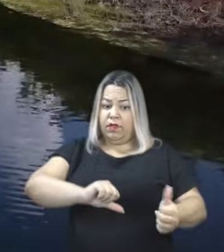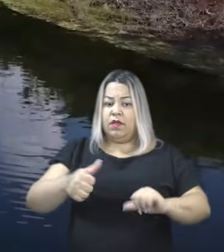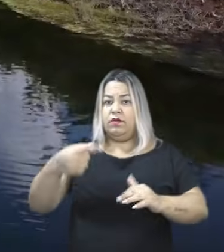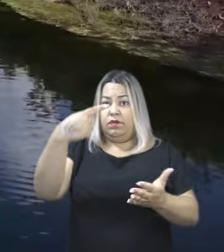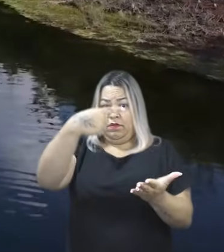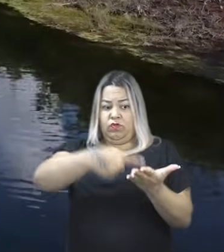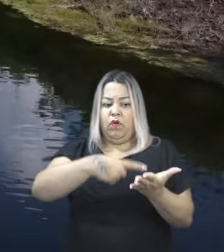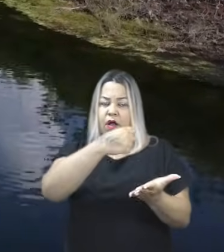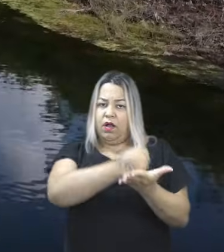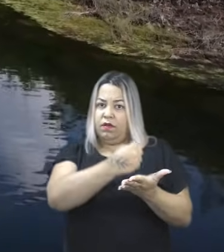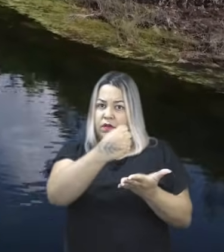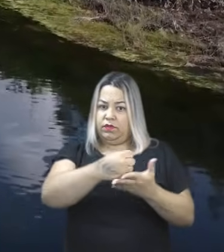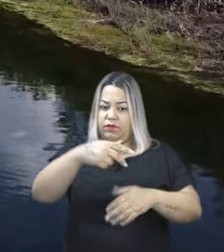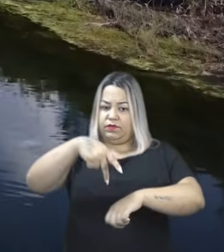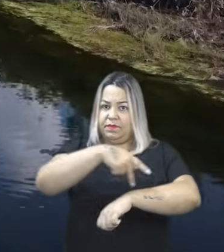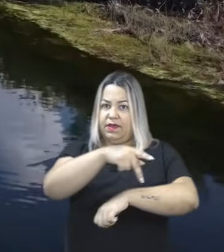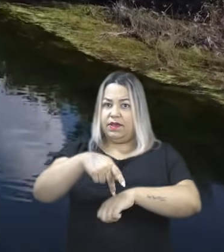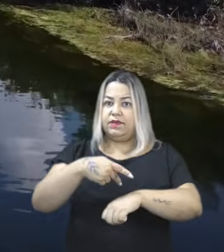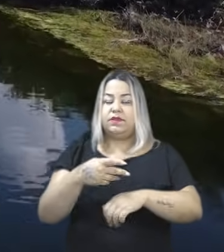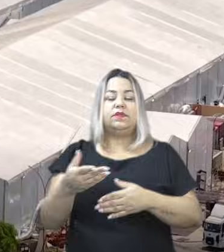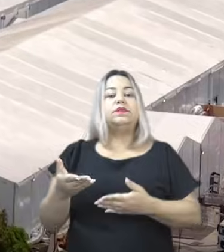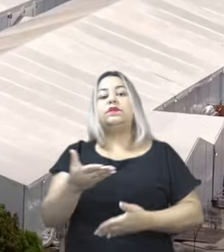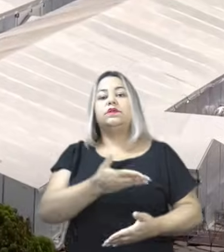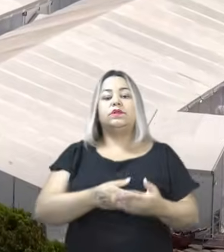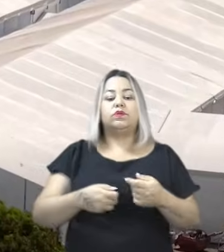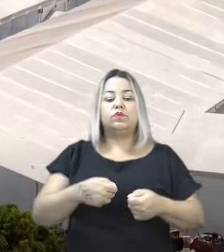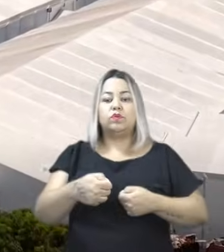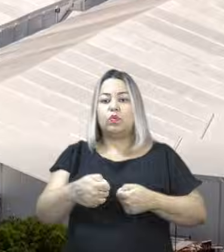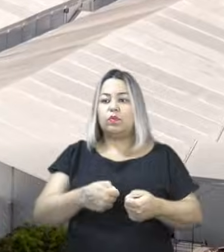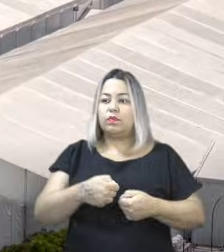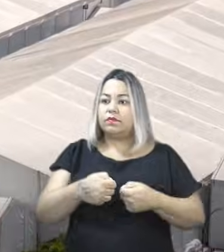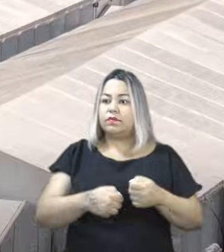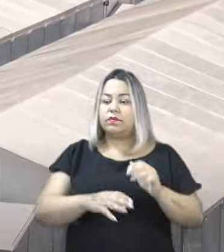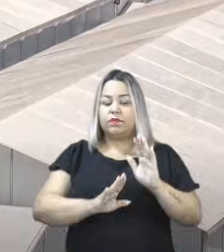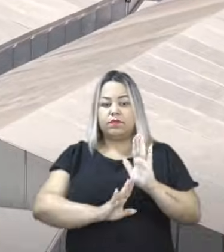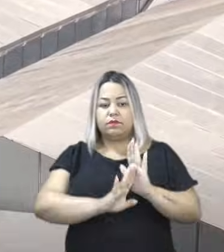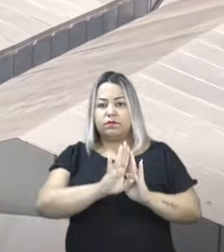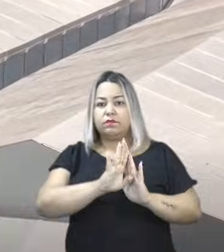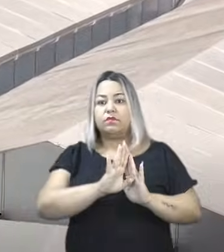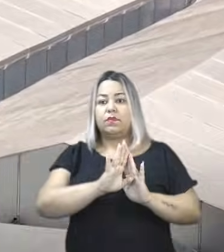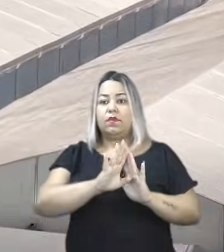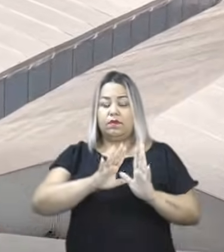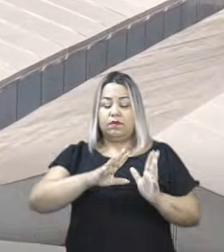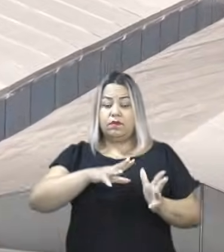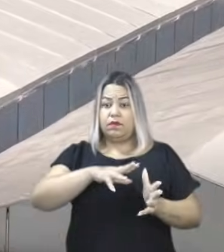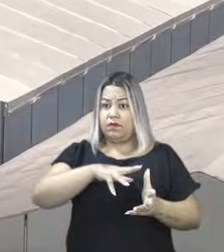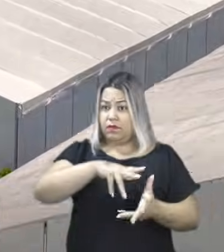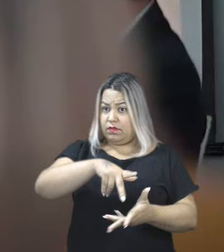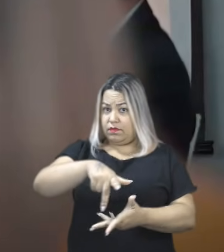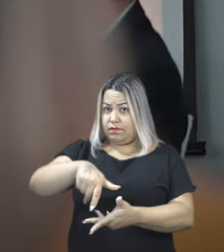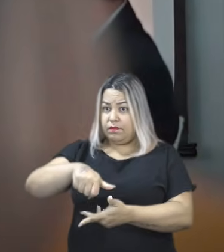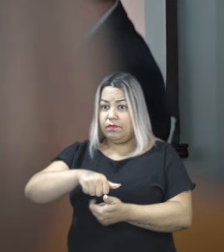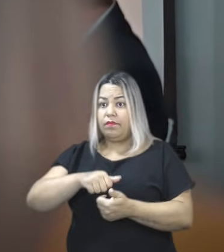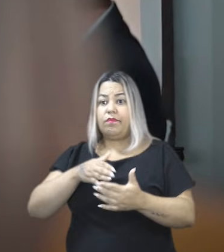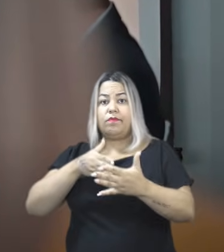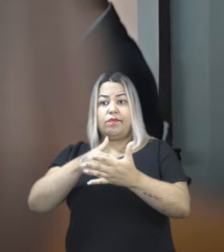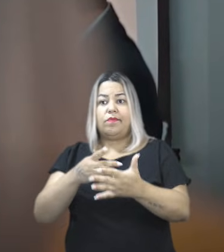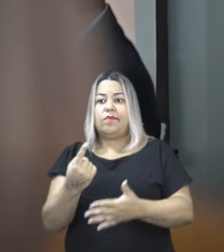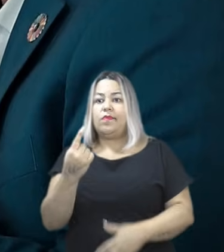cumprimento do Acordo de Paris e negociar novas metas globais para limitar o aquecimento do planeta a 1,5